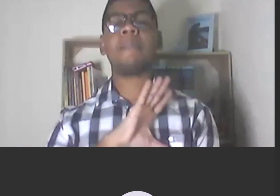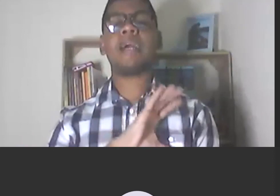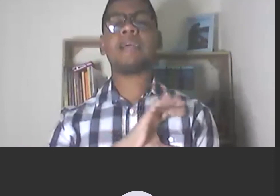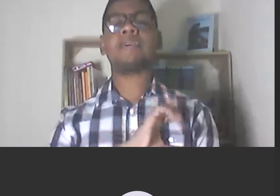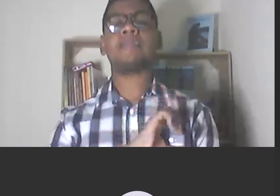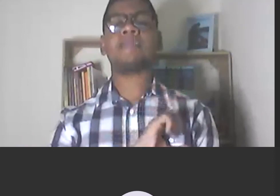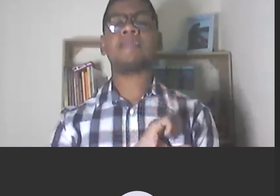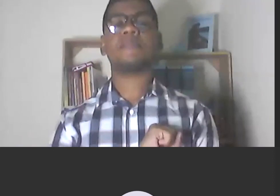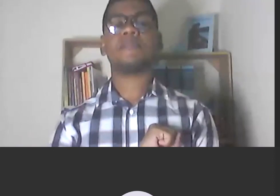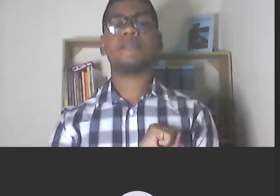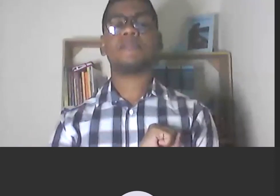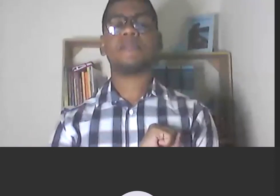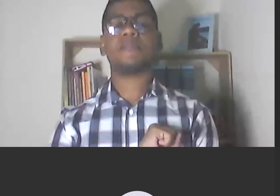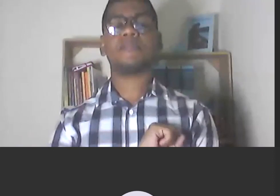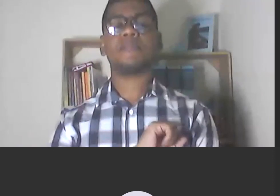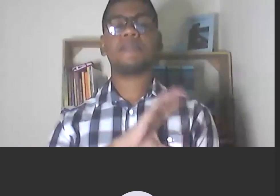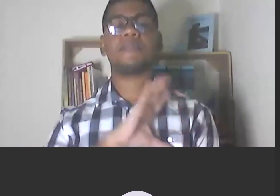Amar.